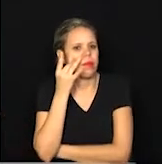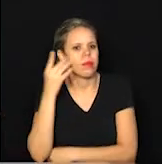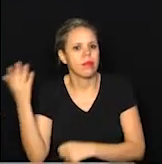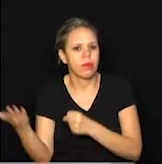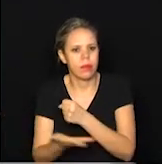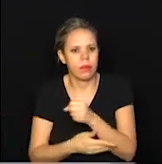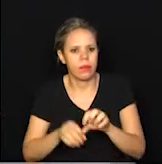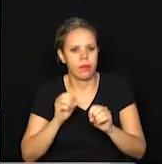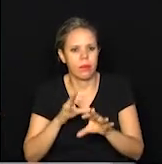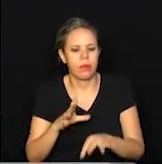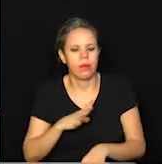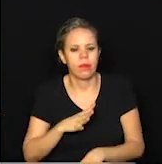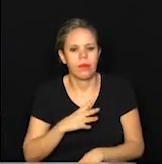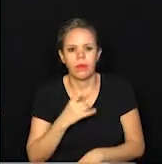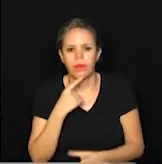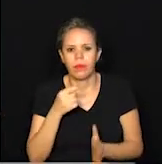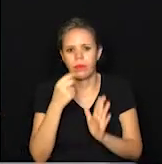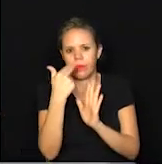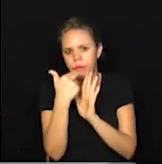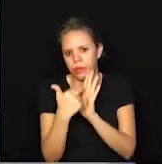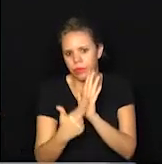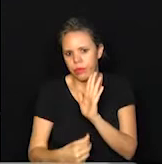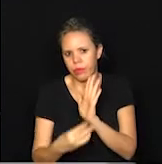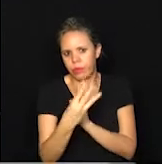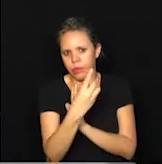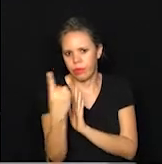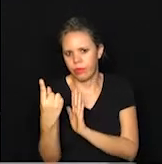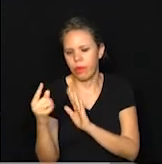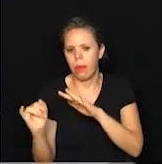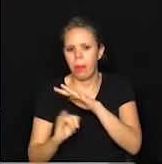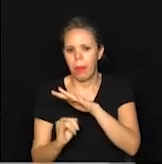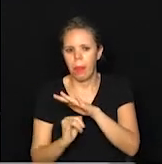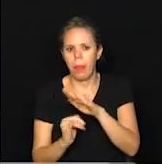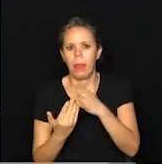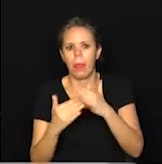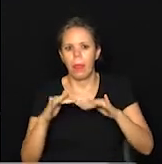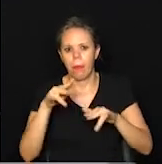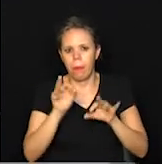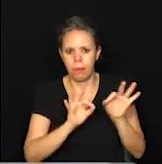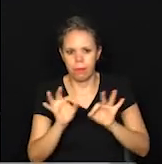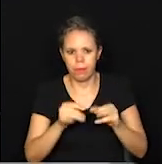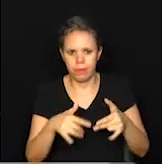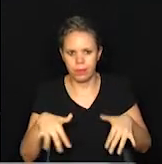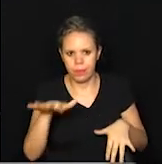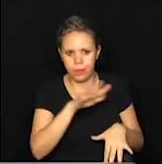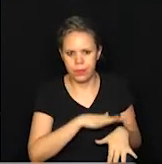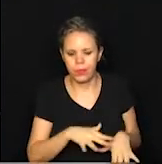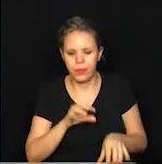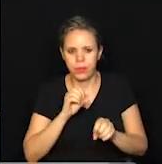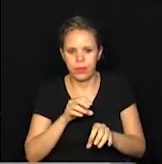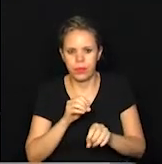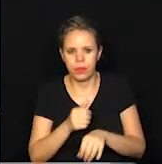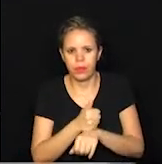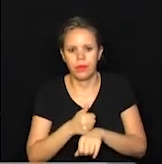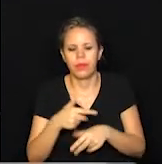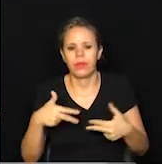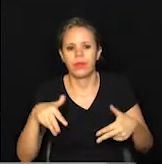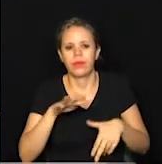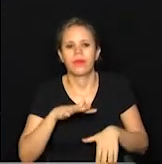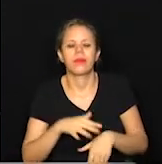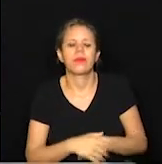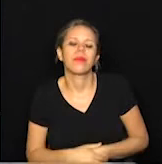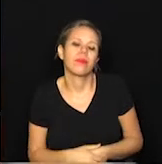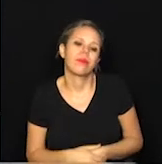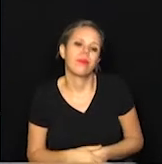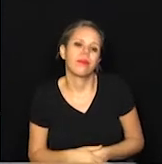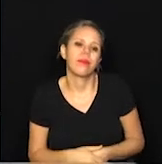cidade. Conta com a assinatura de 31 entidades, coletivos, organizações do campo do ensino, e